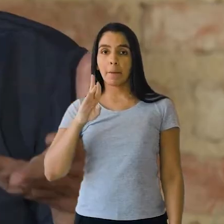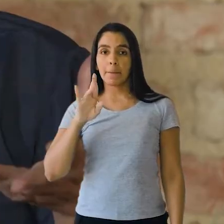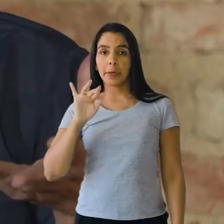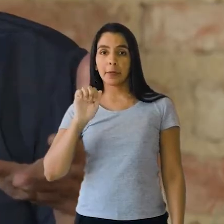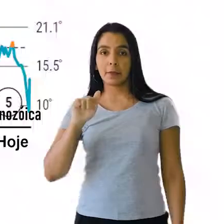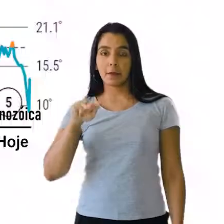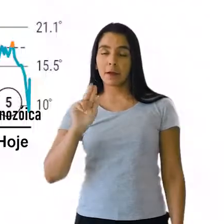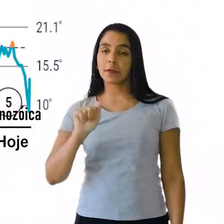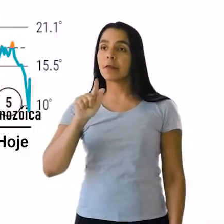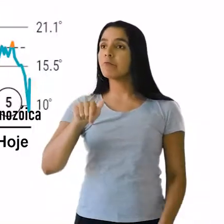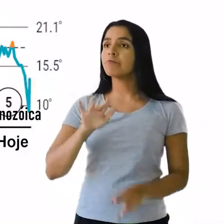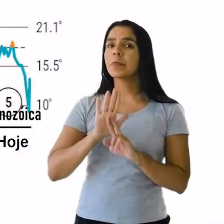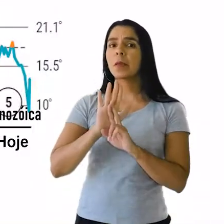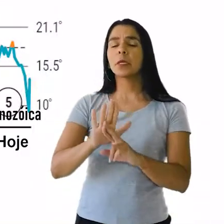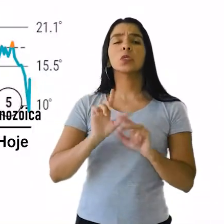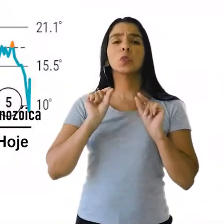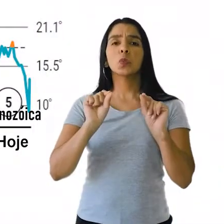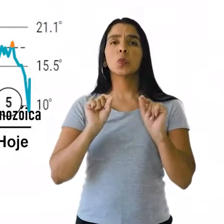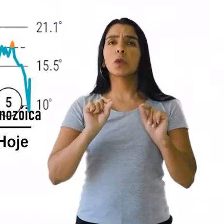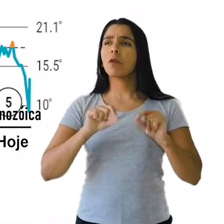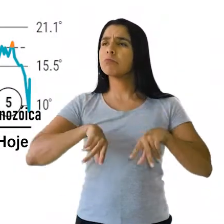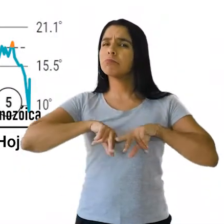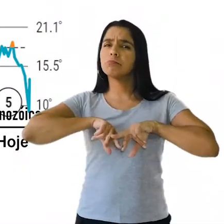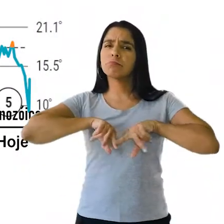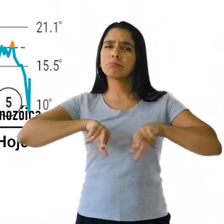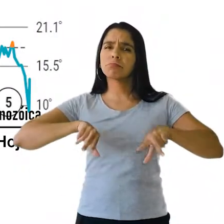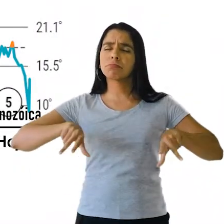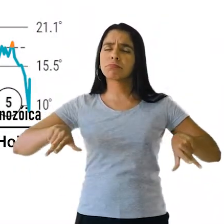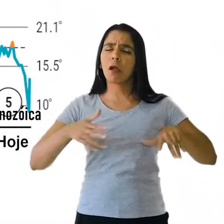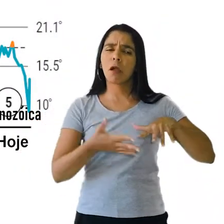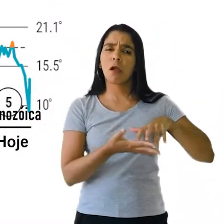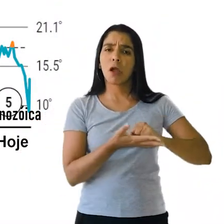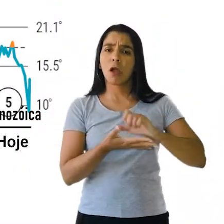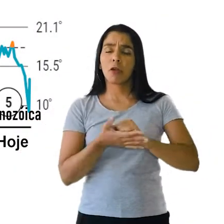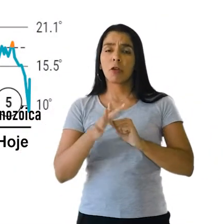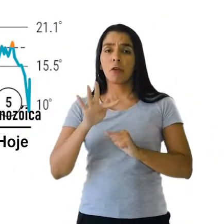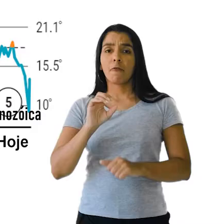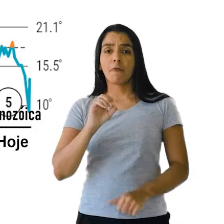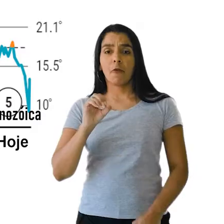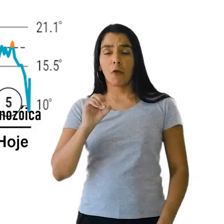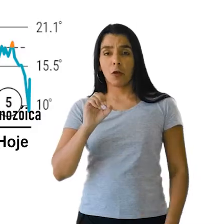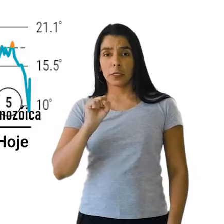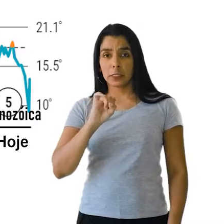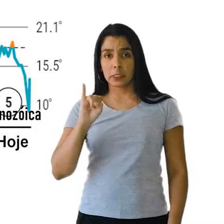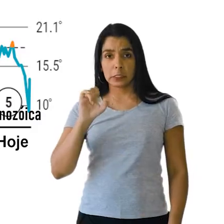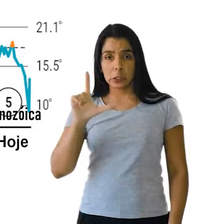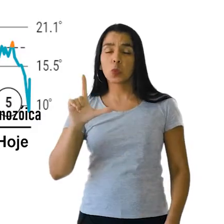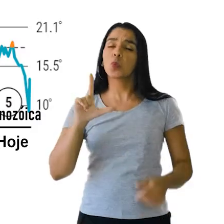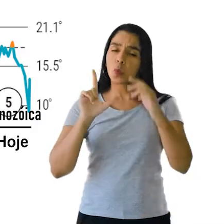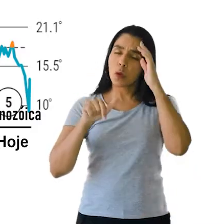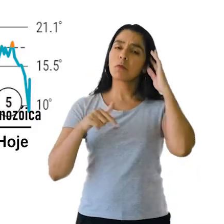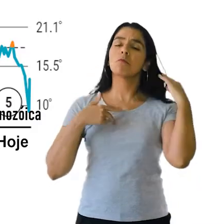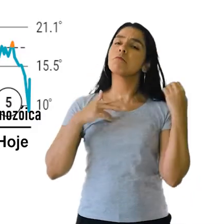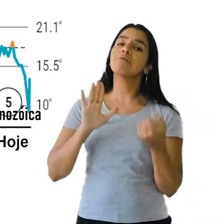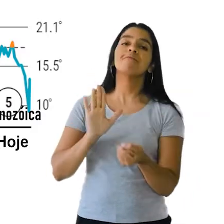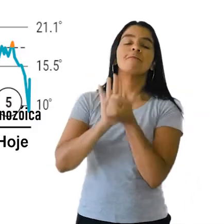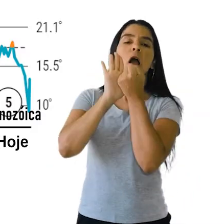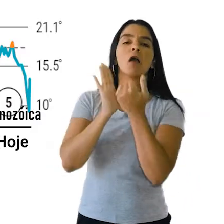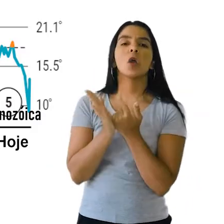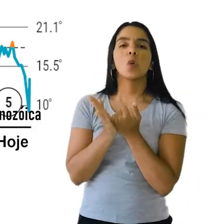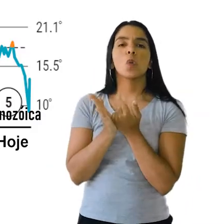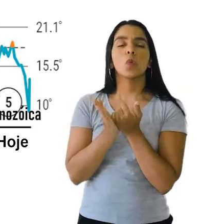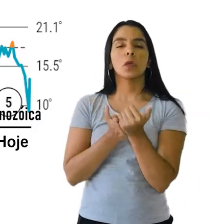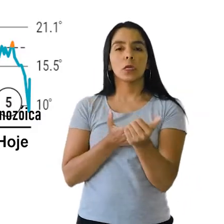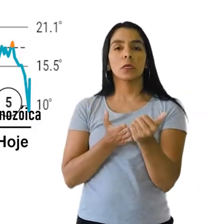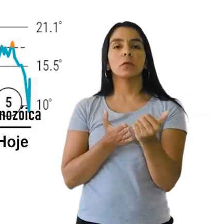explosão cambriana. Então, a explosão cambriana representa um vasto registro fossilífero